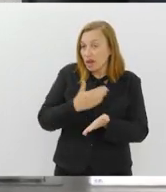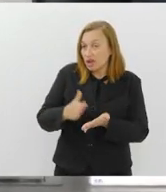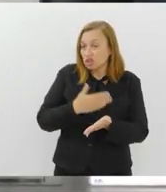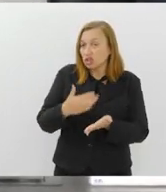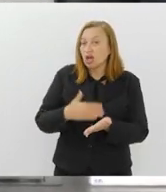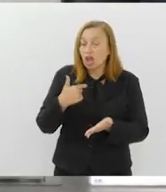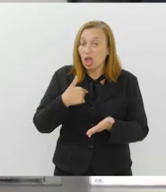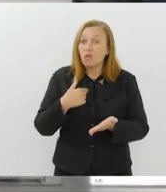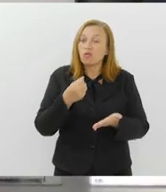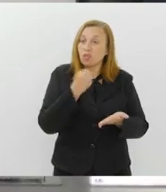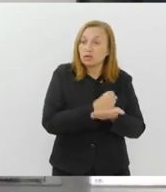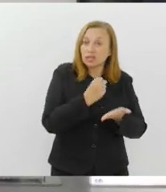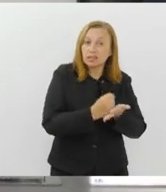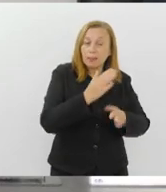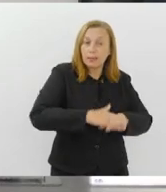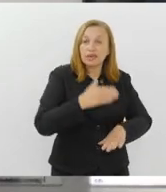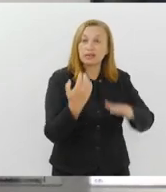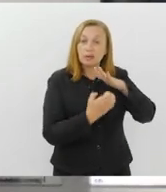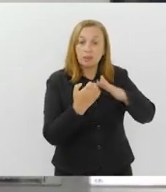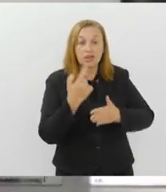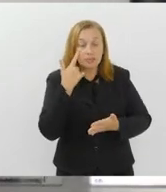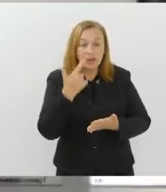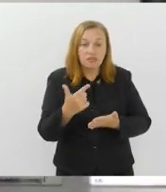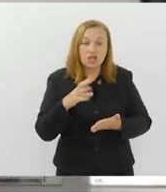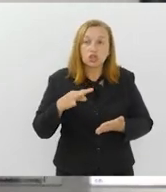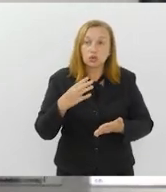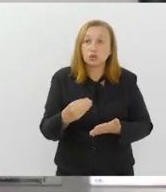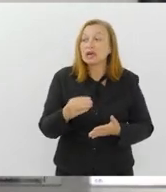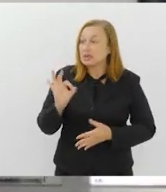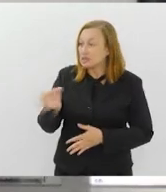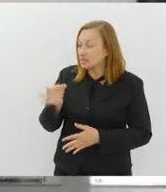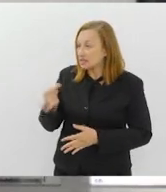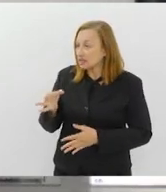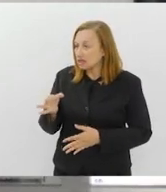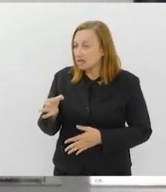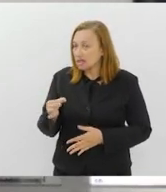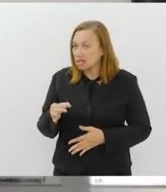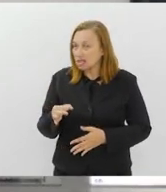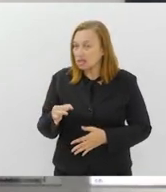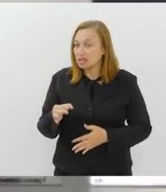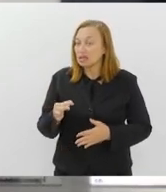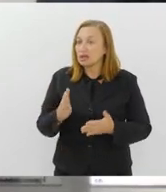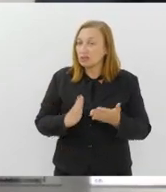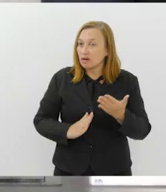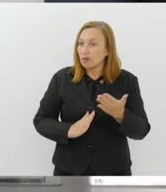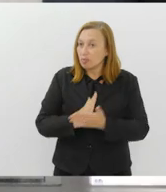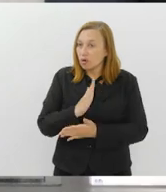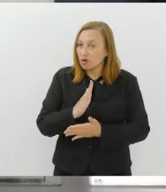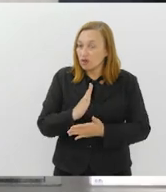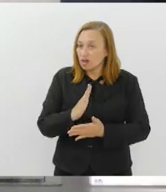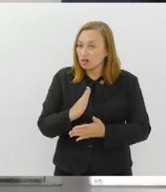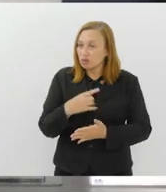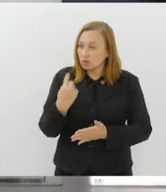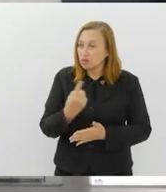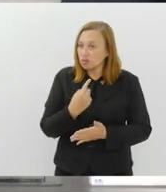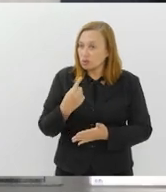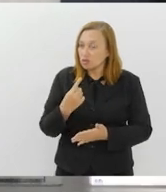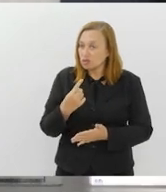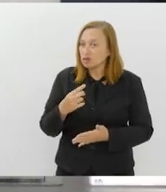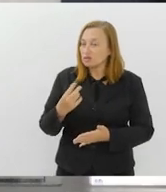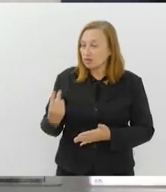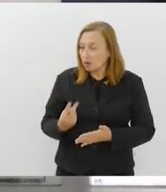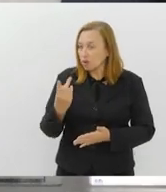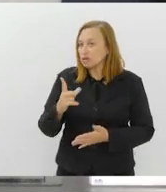máximo possível. E outra... Pode ter certeza que essa quebra de balanço, aprovado pela bancada, ela é válida.